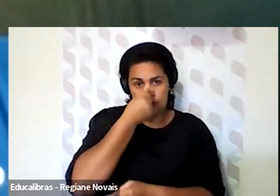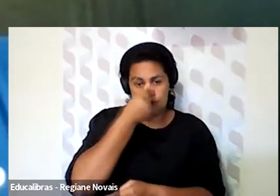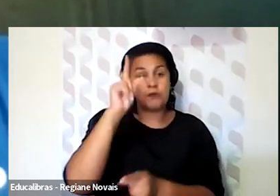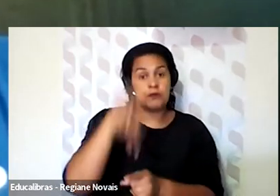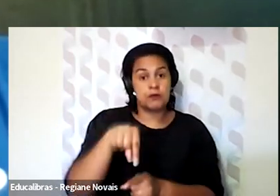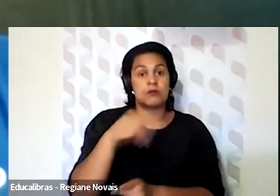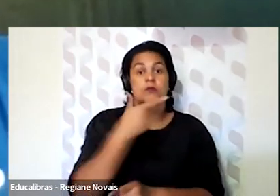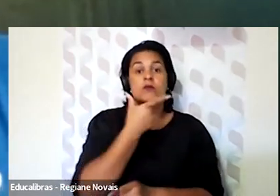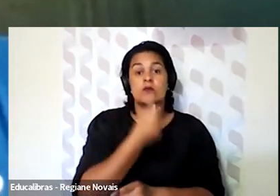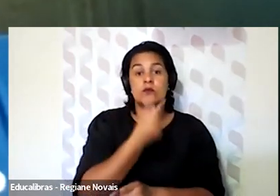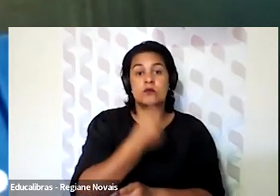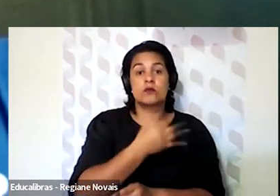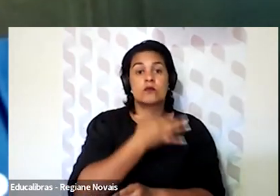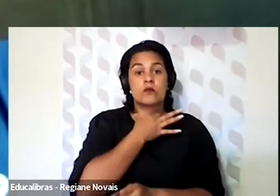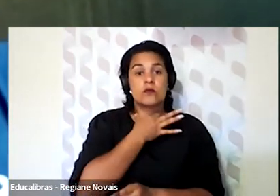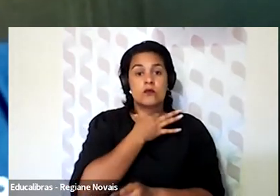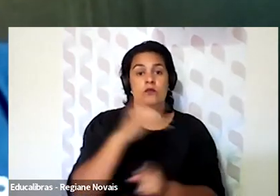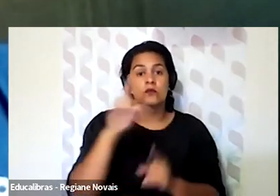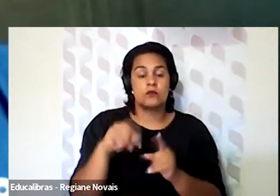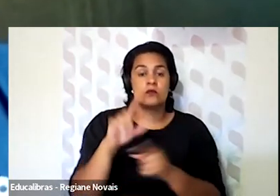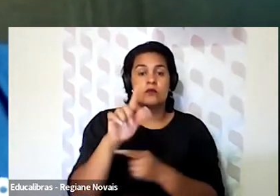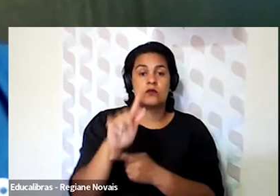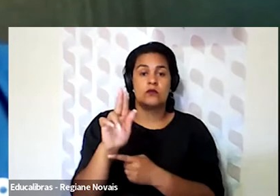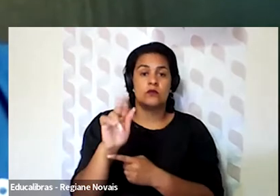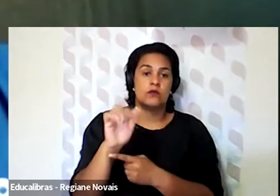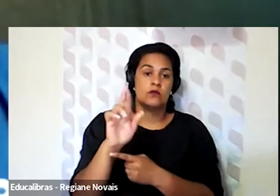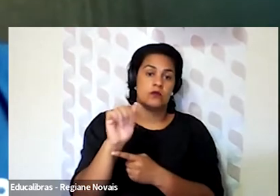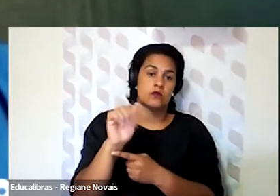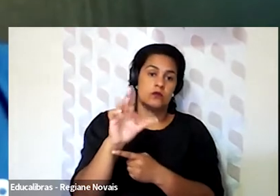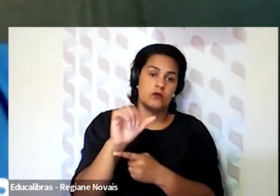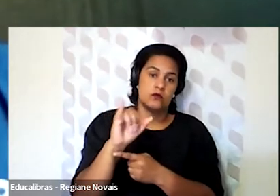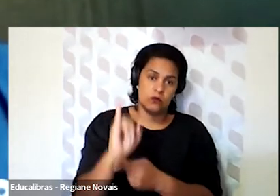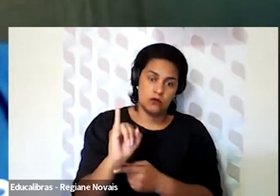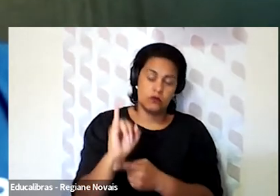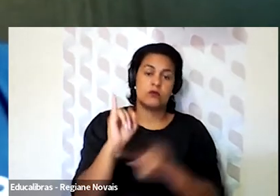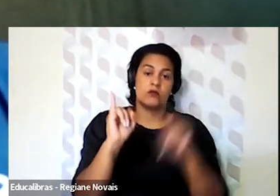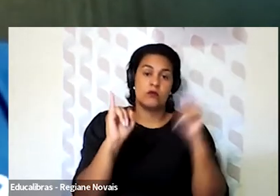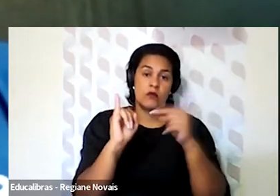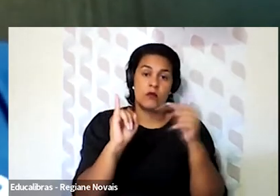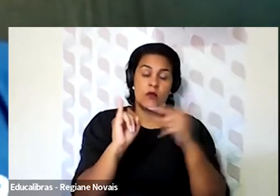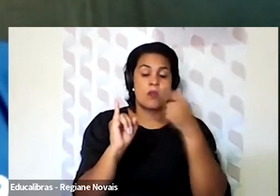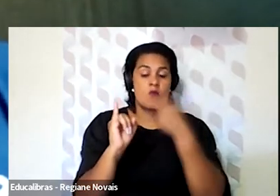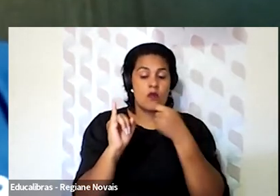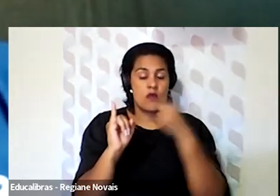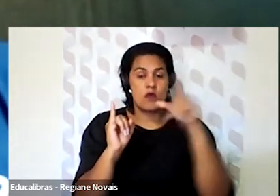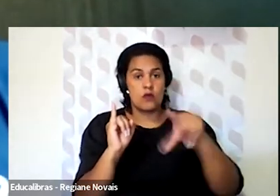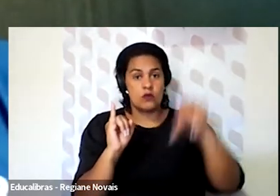metodista, o Guaraci Silveira, né, e ele é eleito em